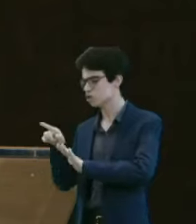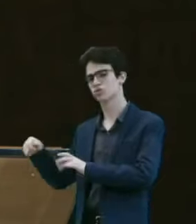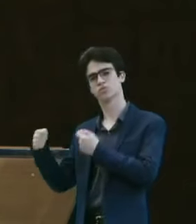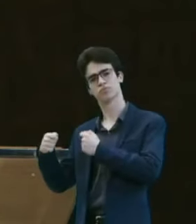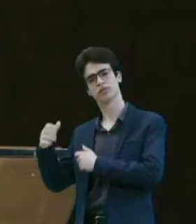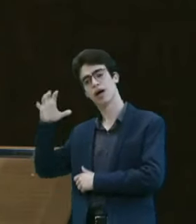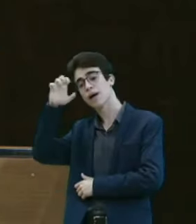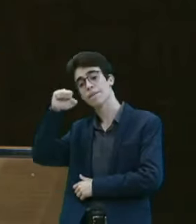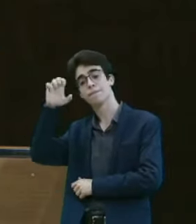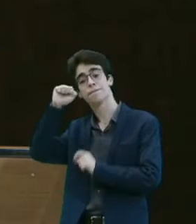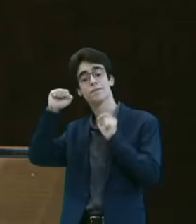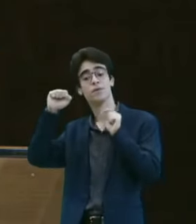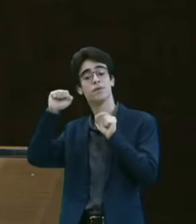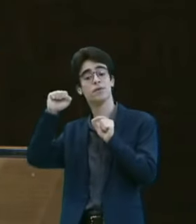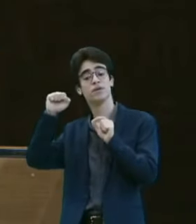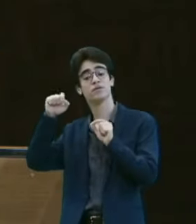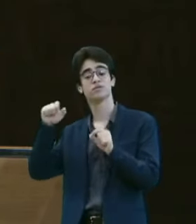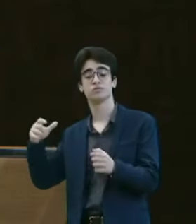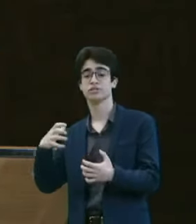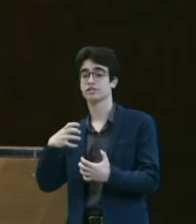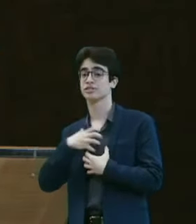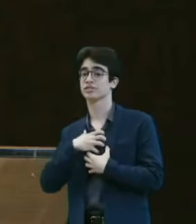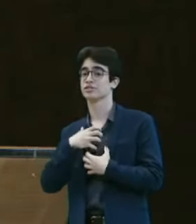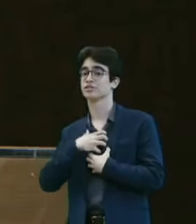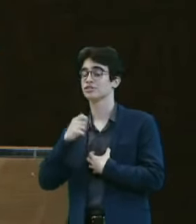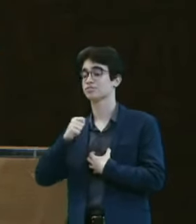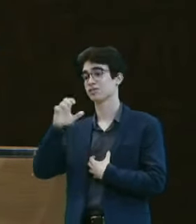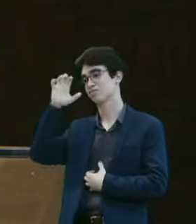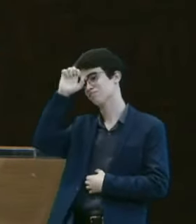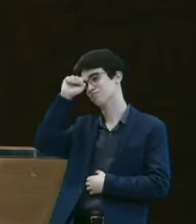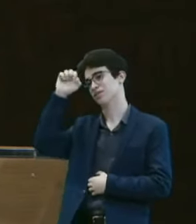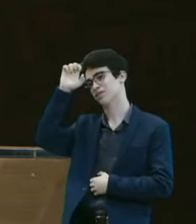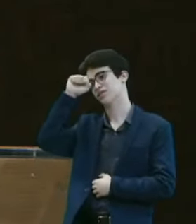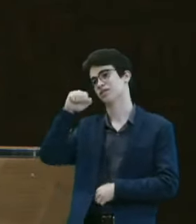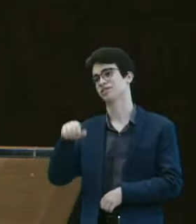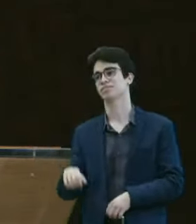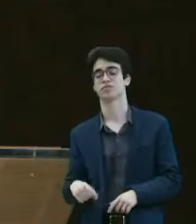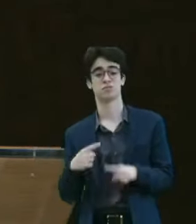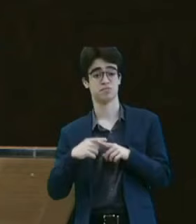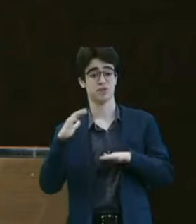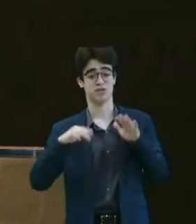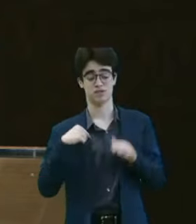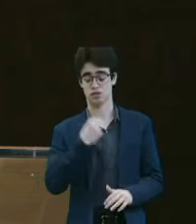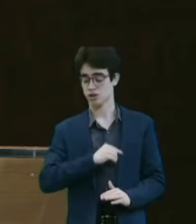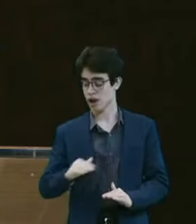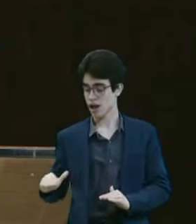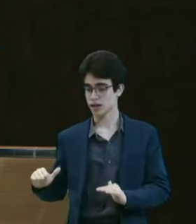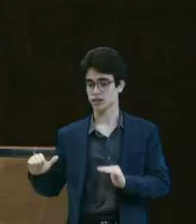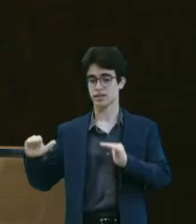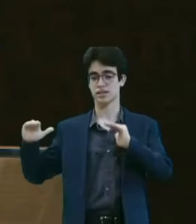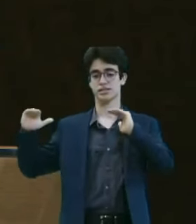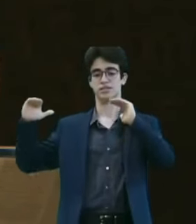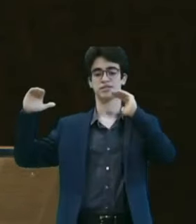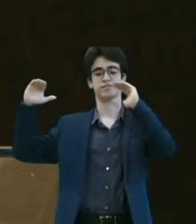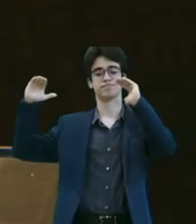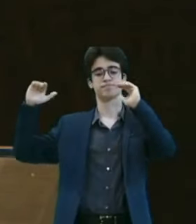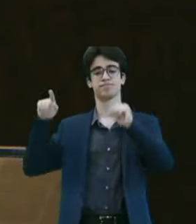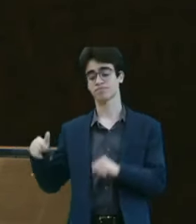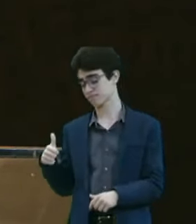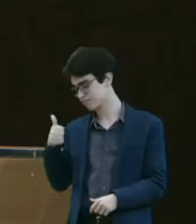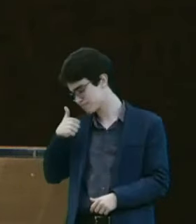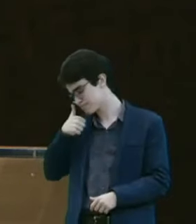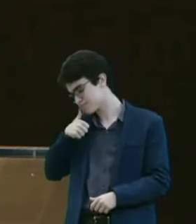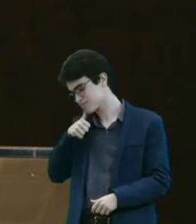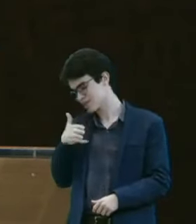precisa aprender a cuidar dos sentimentos. Sabe qual é o problema? A gente cresce. A Nina tem